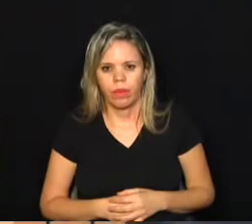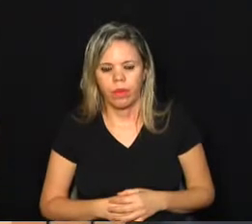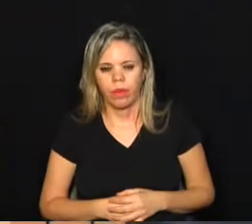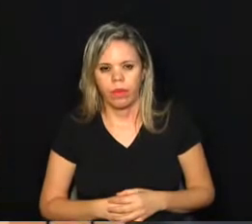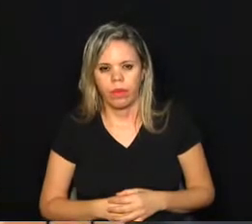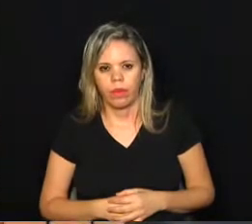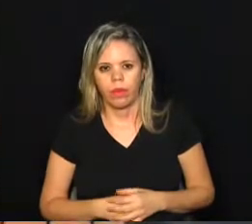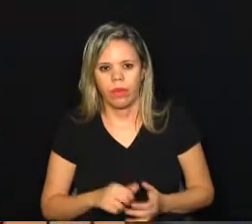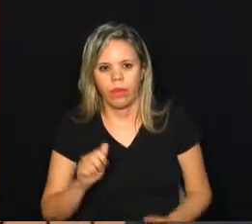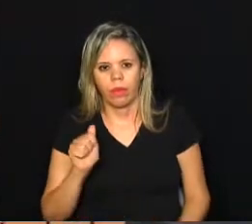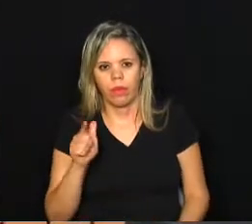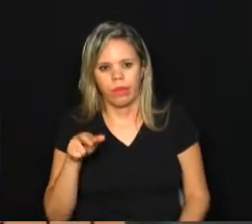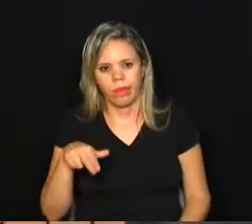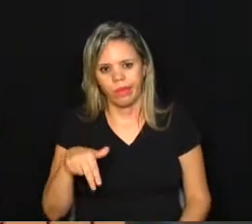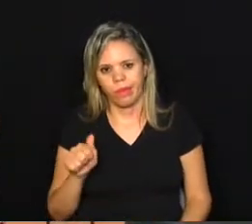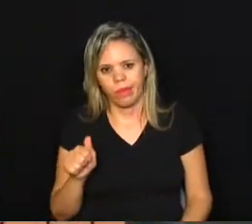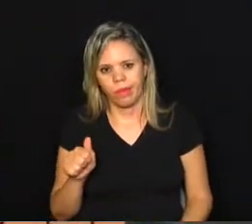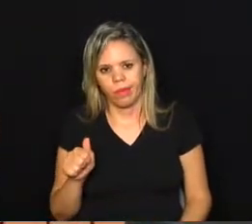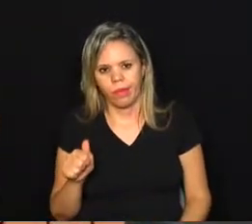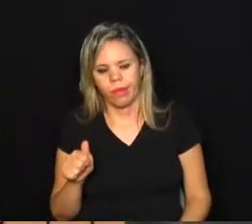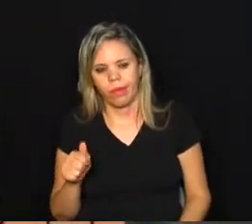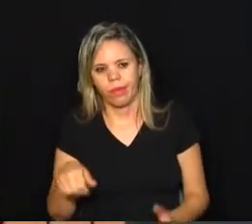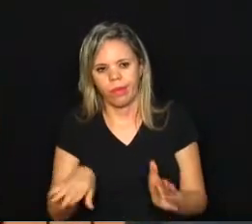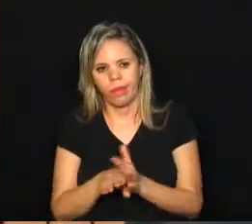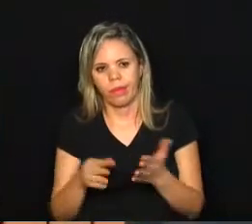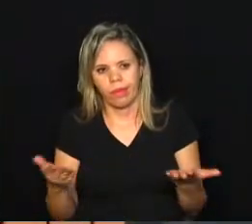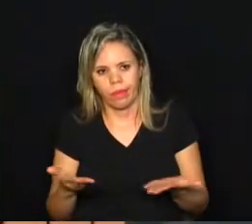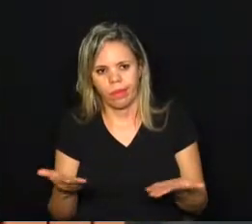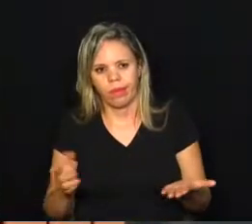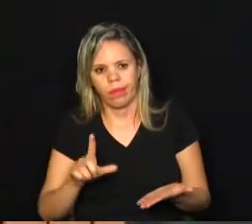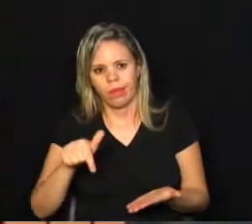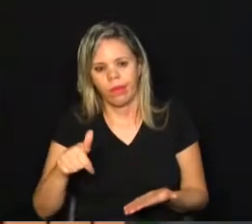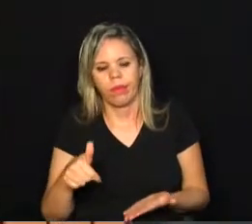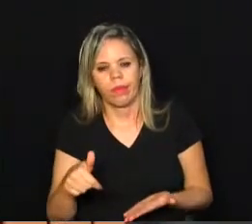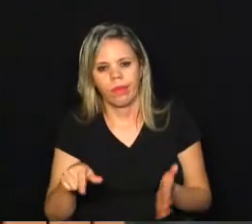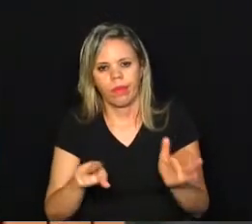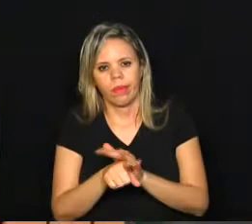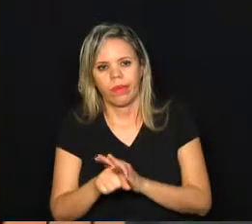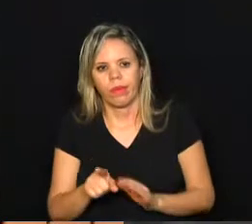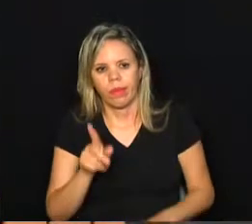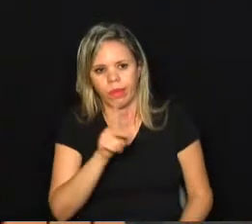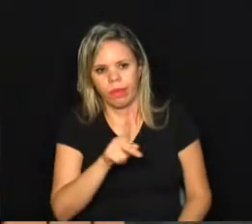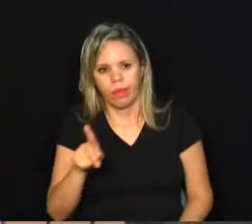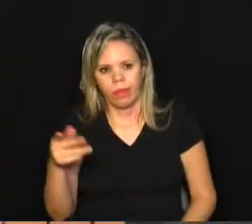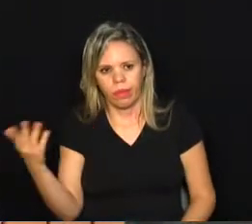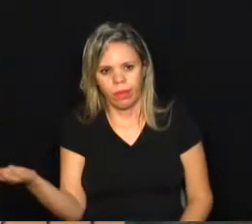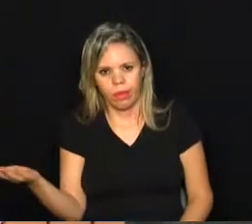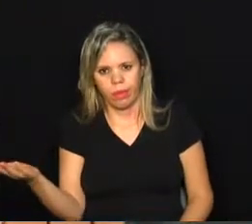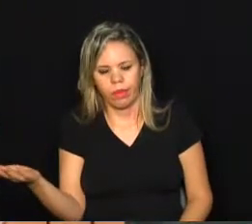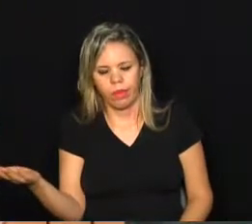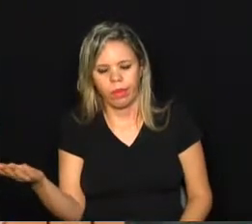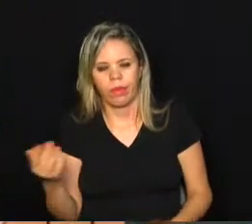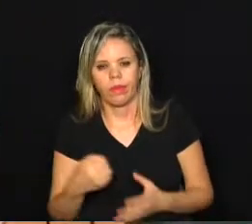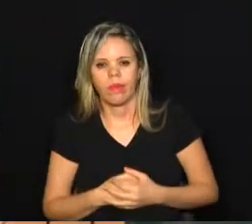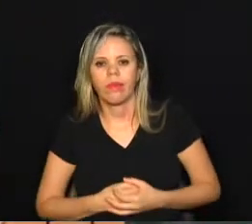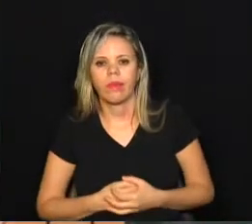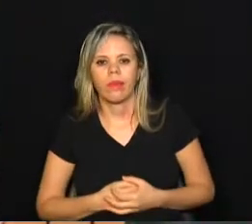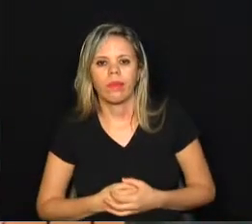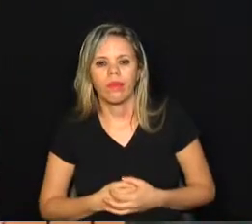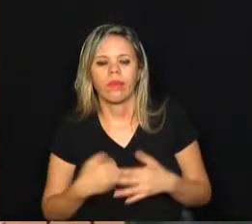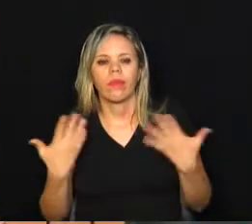para a Adriana, né? Que o professor está chegando agora. E depois eu tenho uma pergunta para o professor. Então, vamos lá.